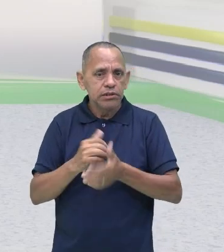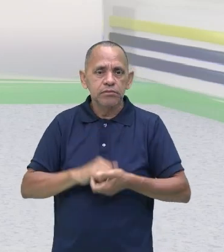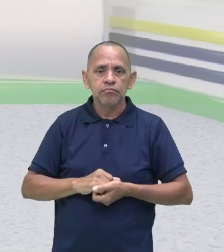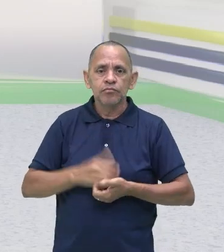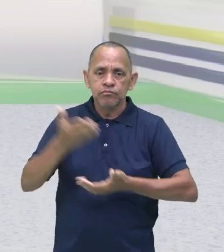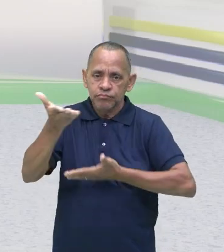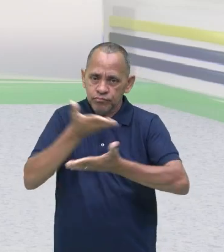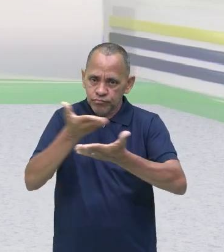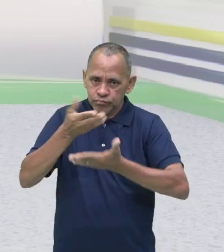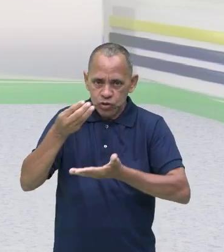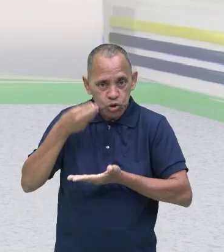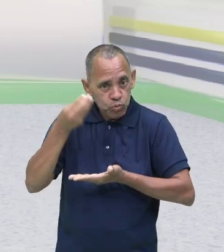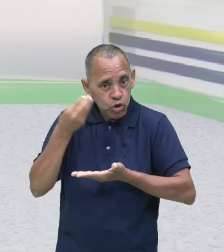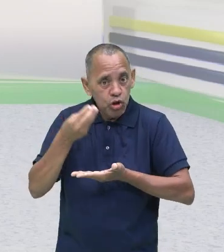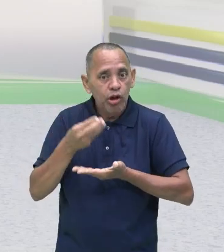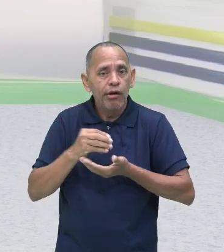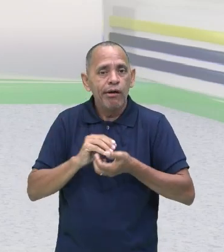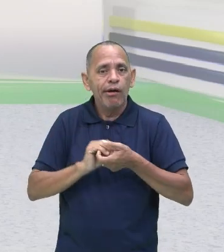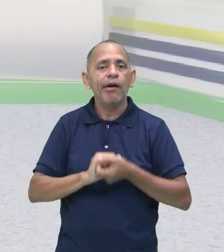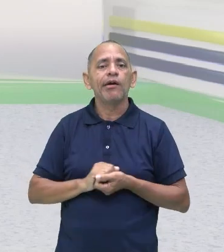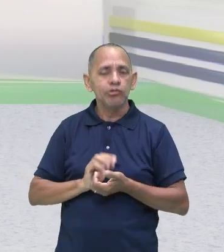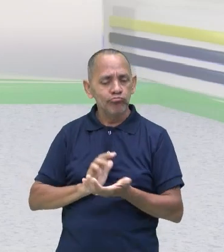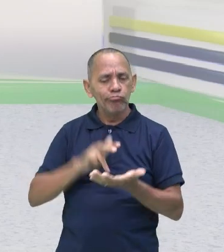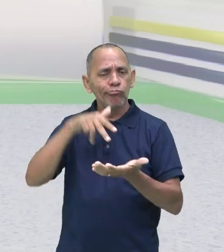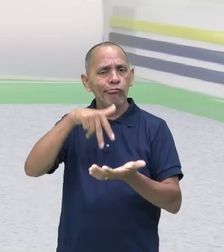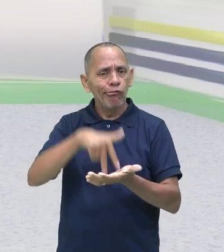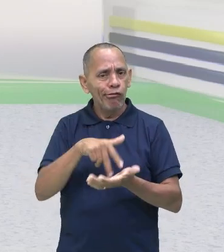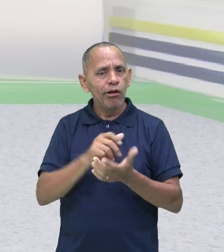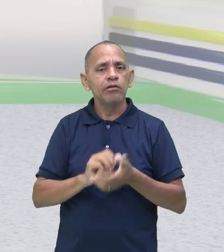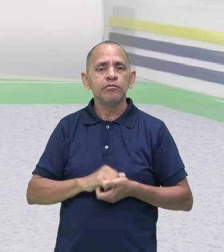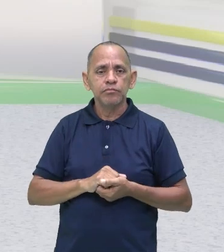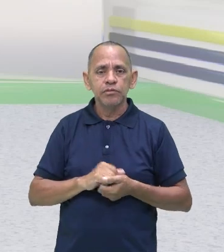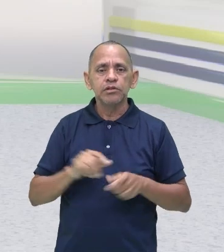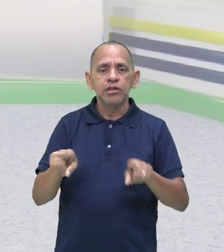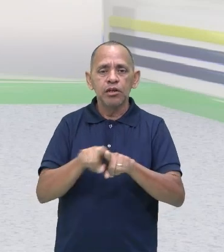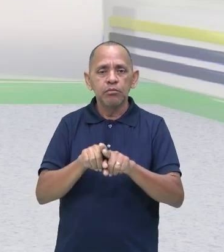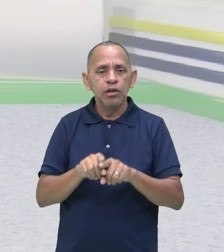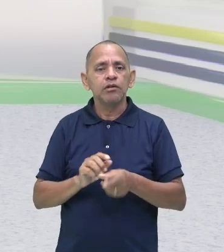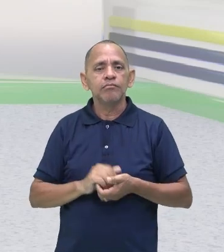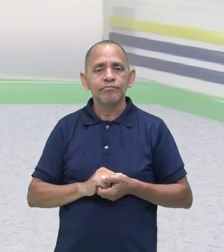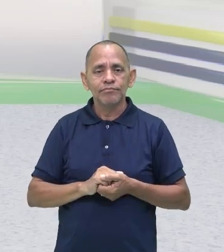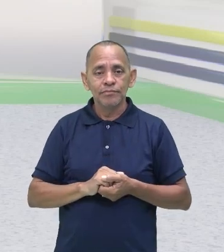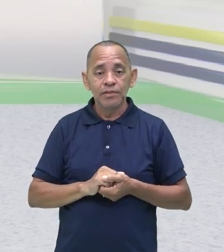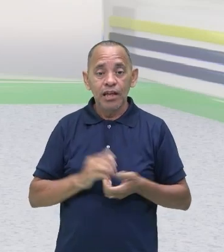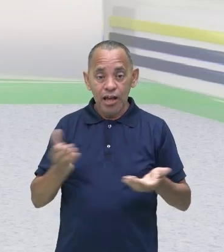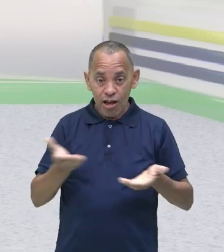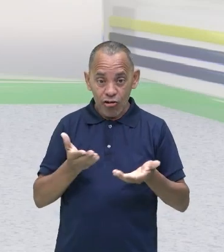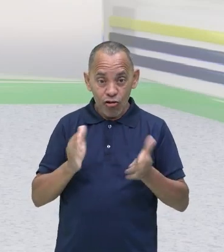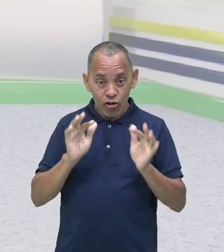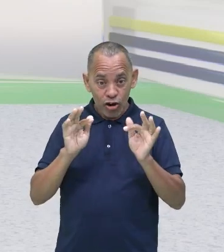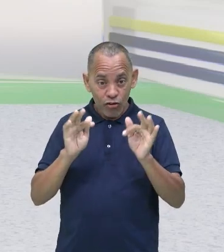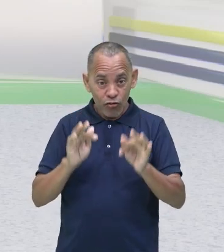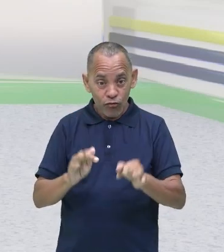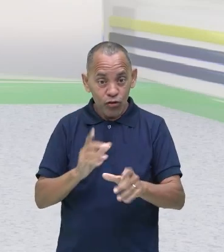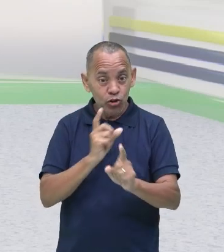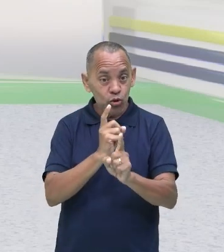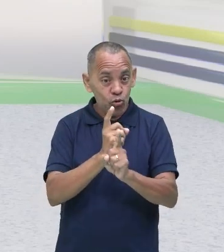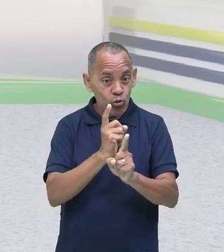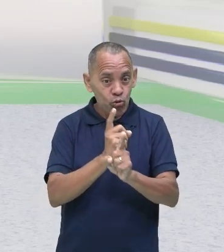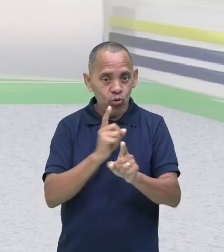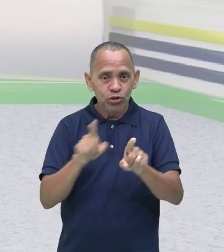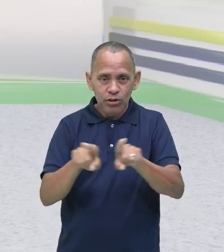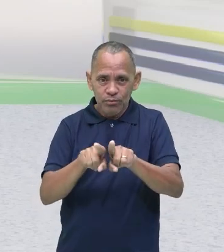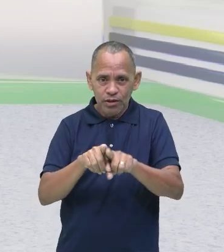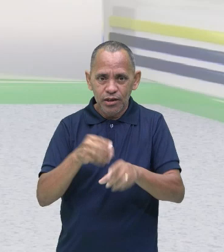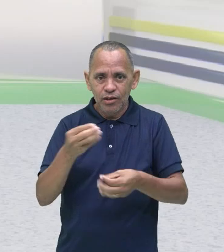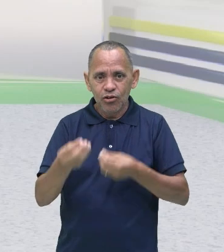experiência nos torna grande, tá bom? Então, gente, nós chegamos ao final do nosso encontro, né,